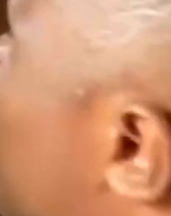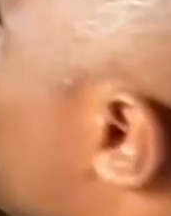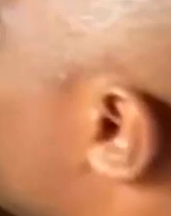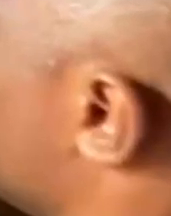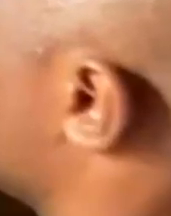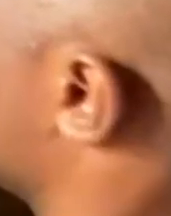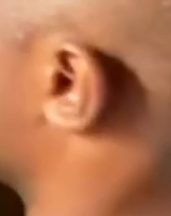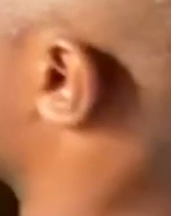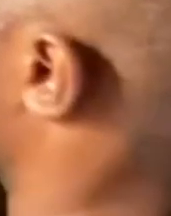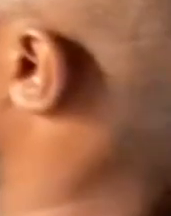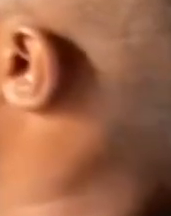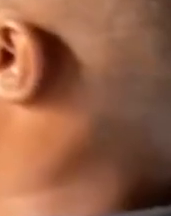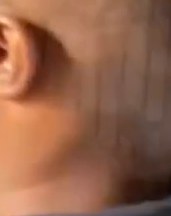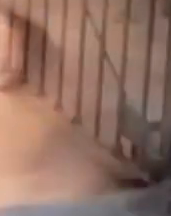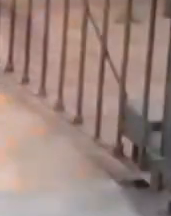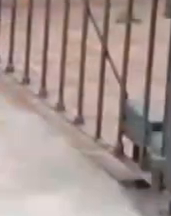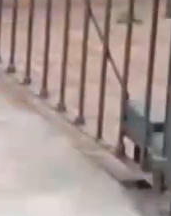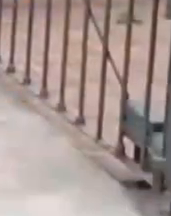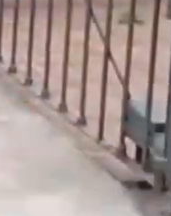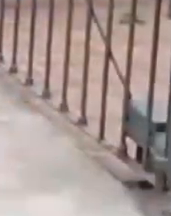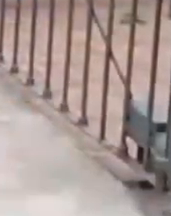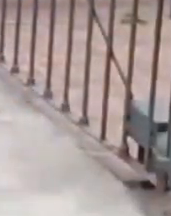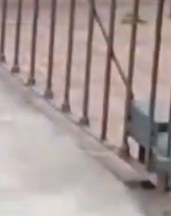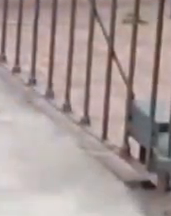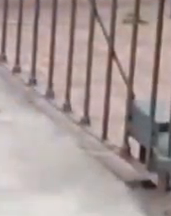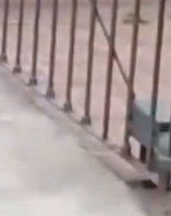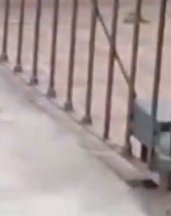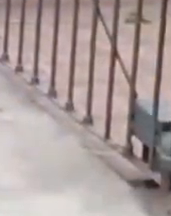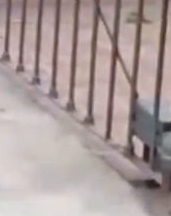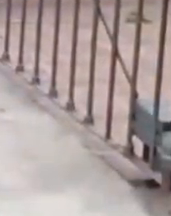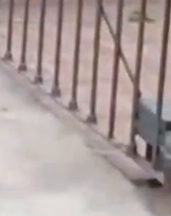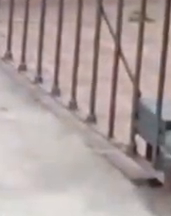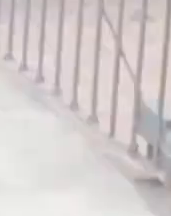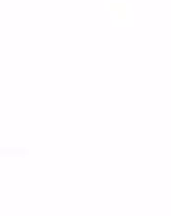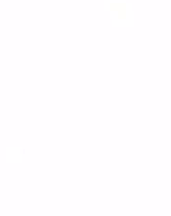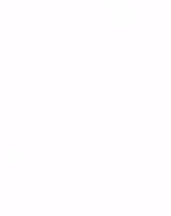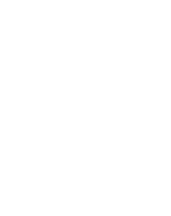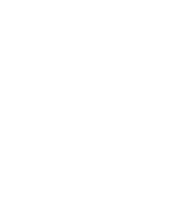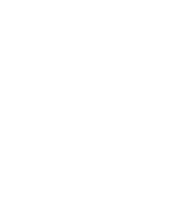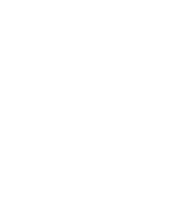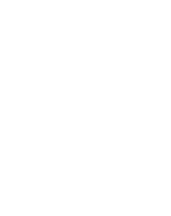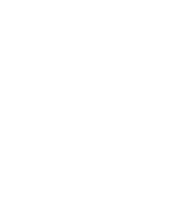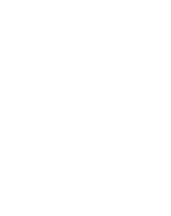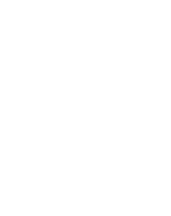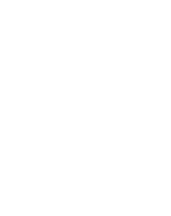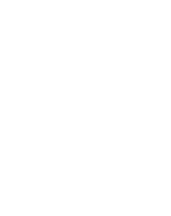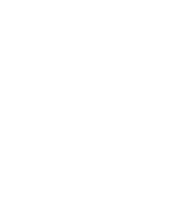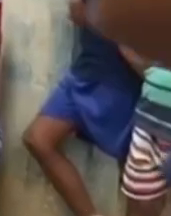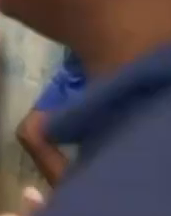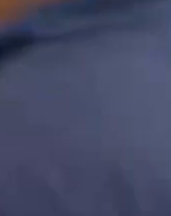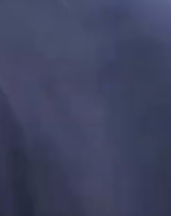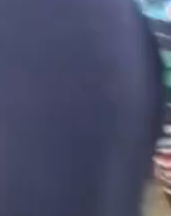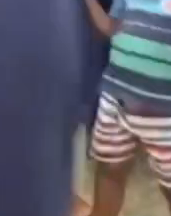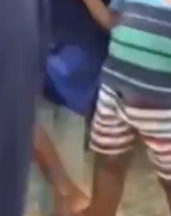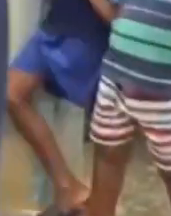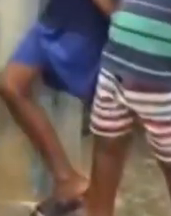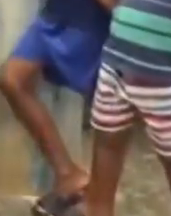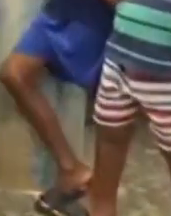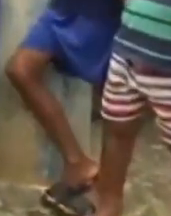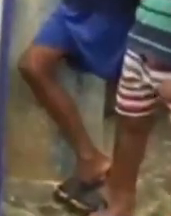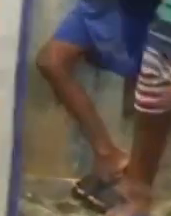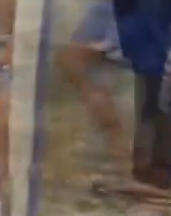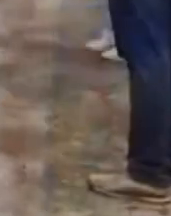Físico e espiritual às pessoas com as ações que acontecem diariamente. Ao pé da cruz.